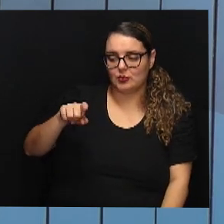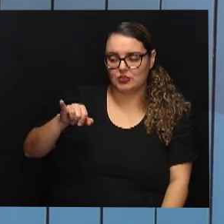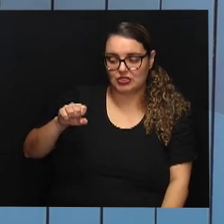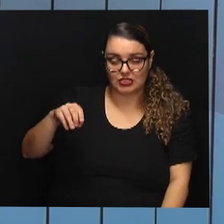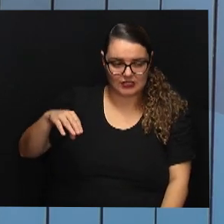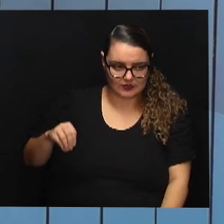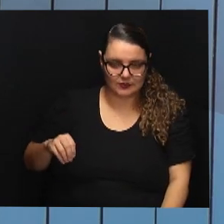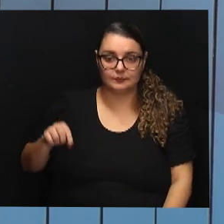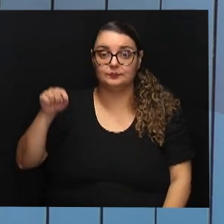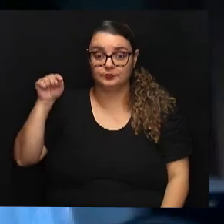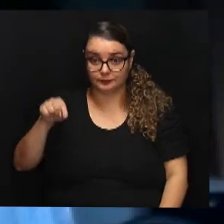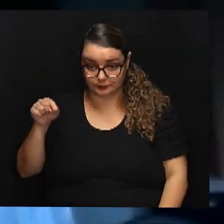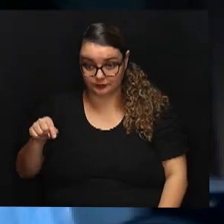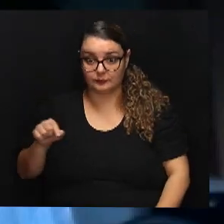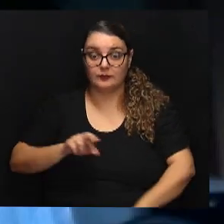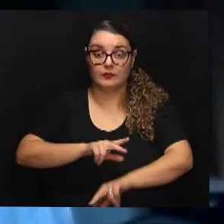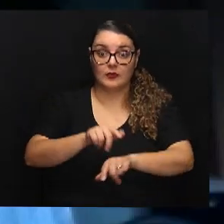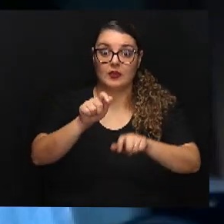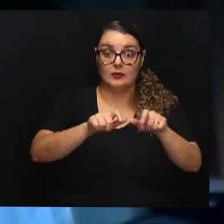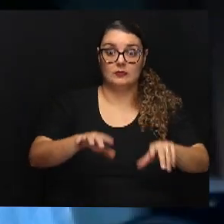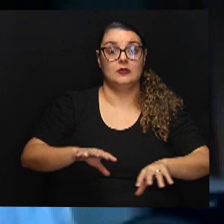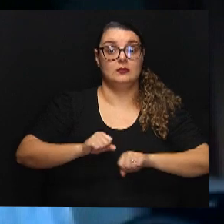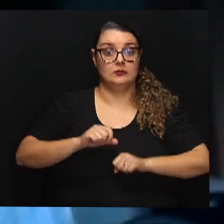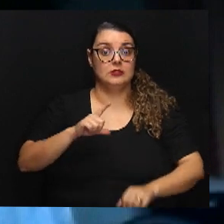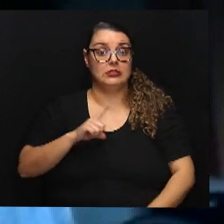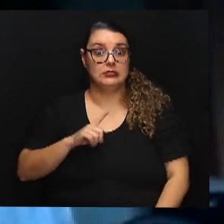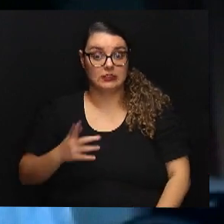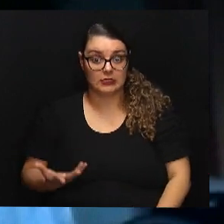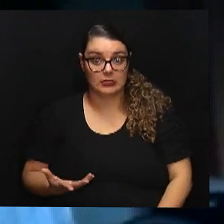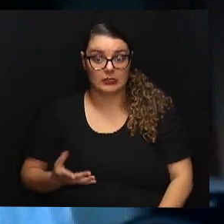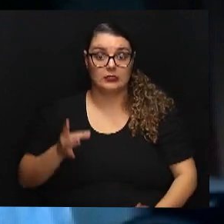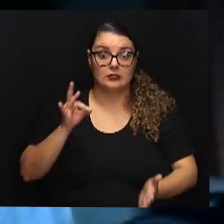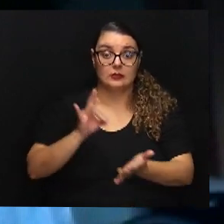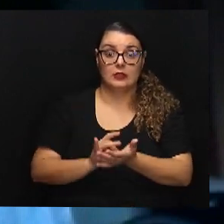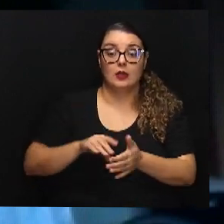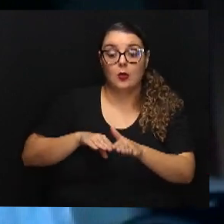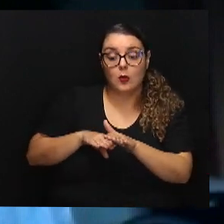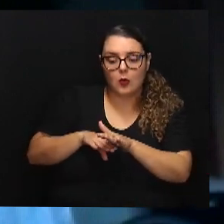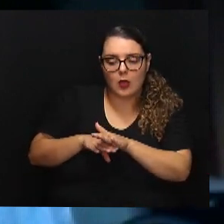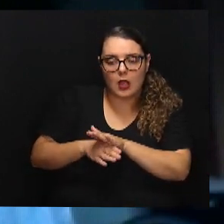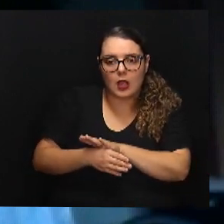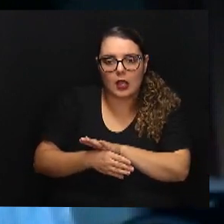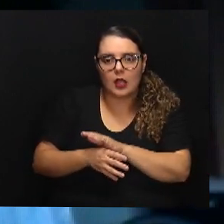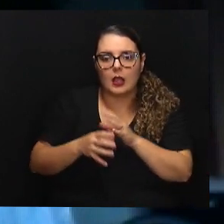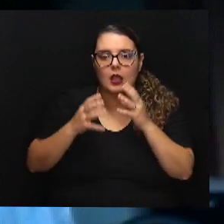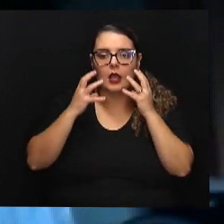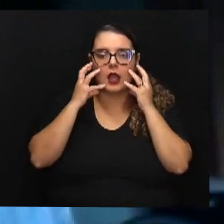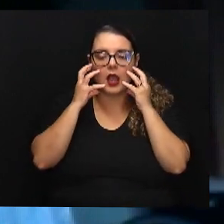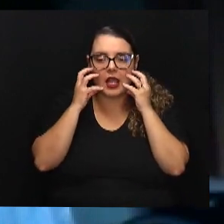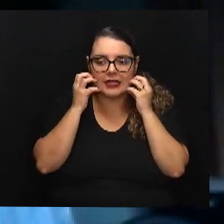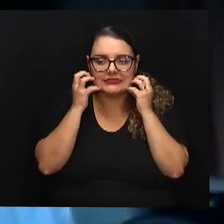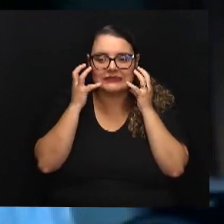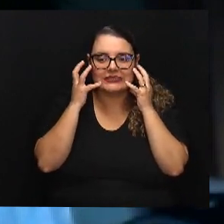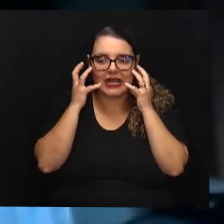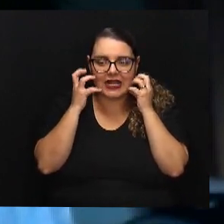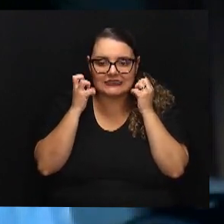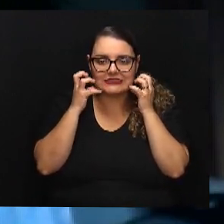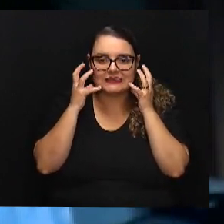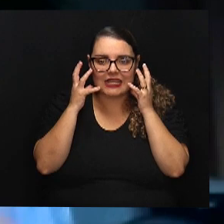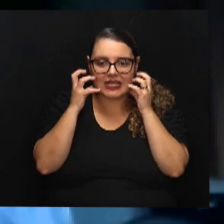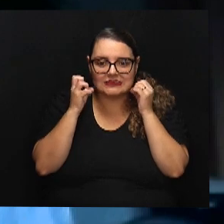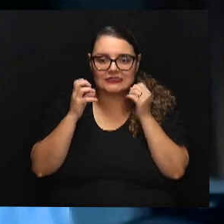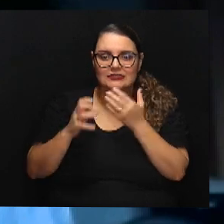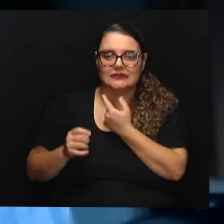é o bruxismo? Então, bruxismo é uma condição que afeta muitas pessoas e, na verdade,